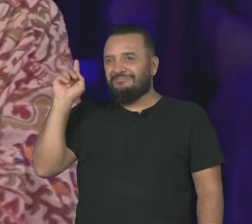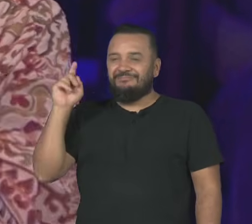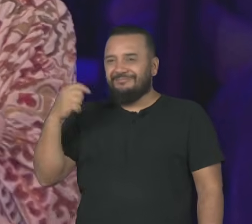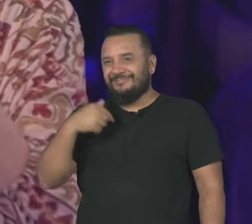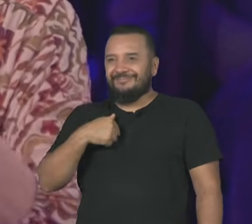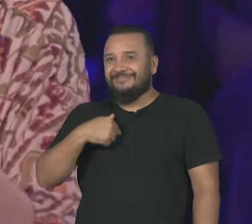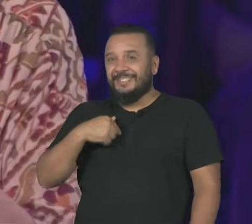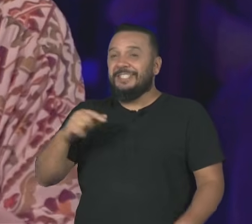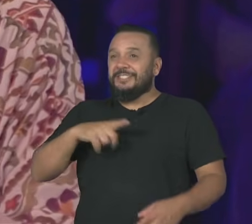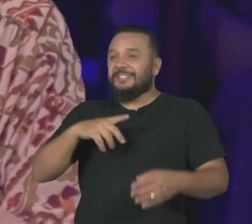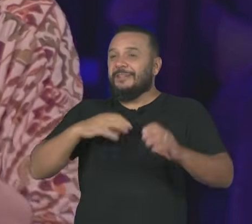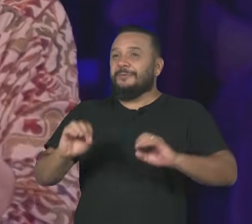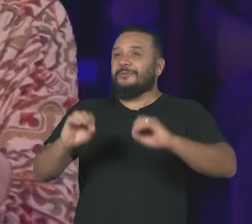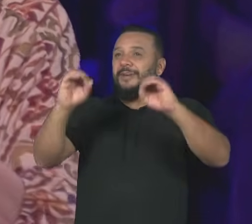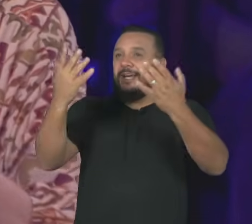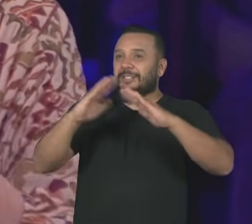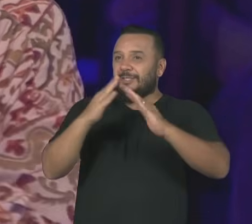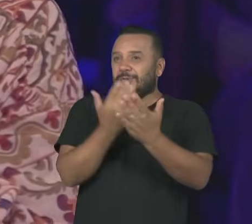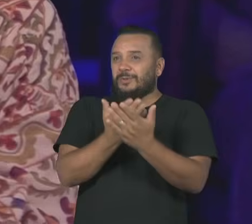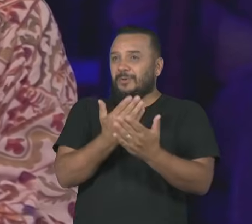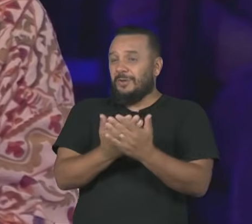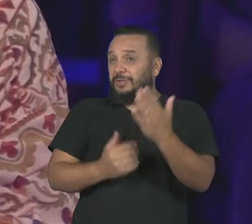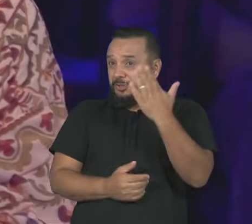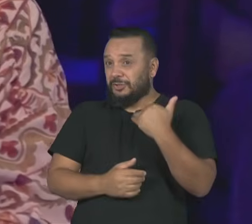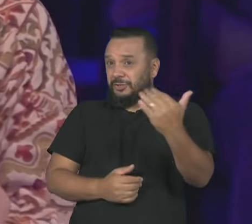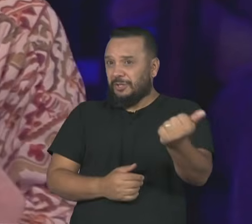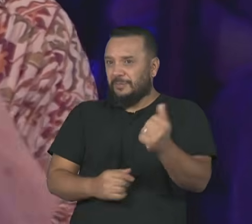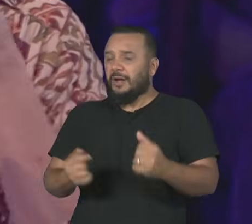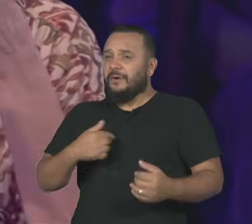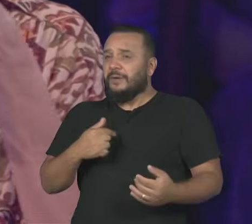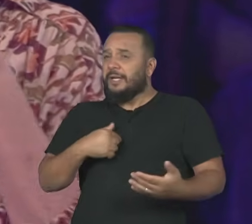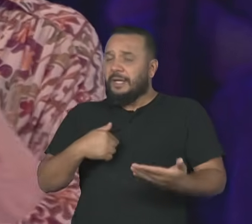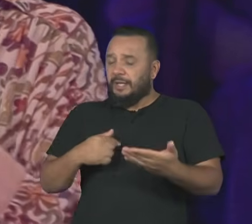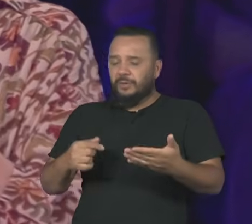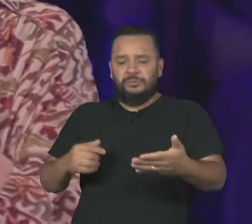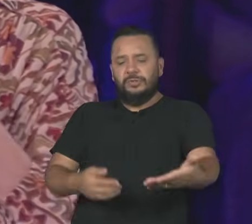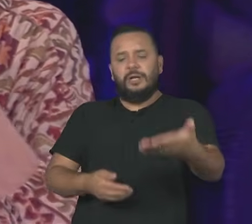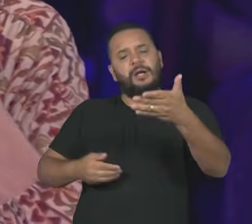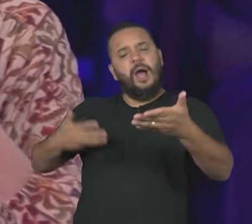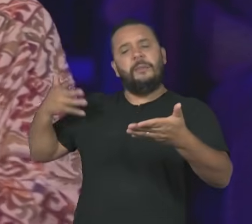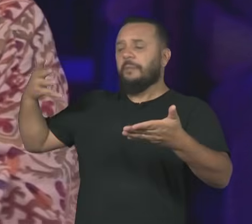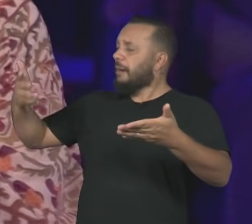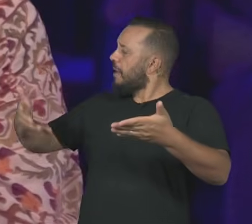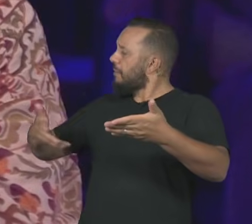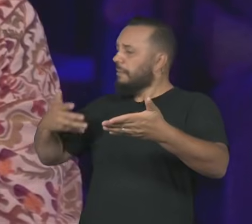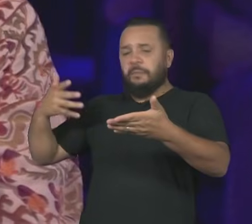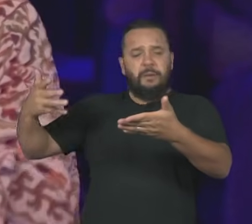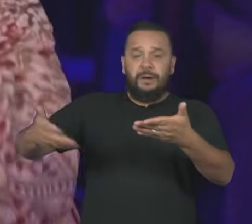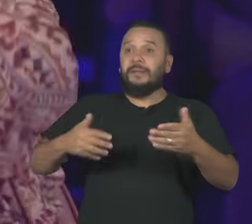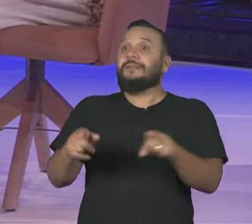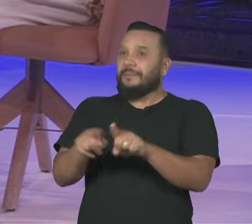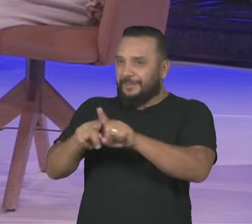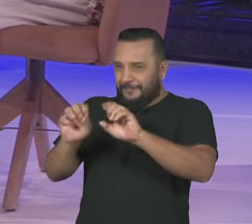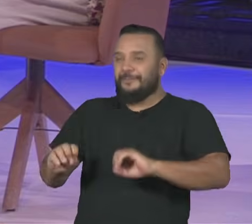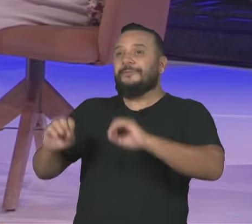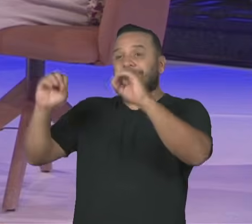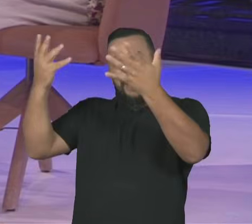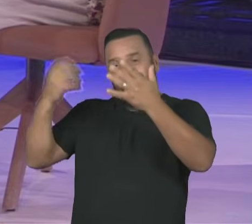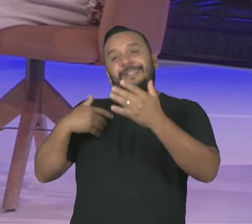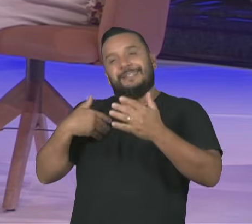Tinha festa na escola, me chamavam para declamar. Depois tinha festa de final de ano.